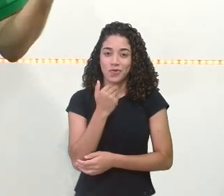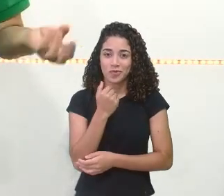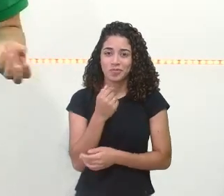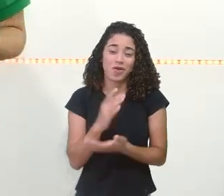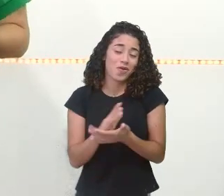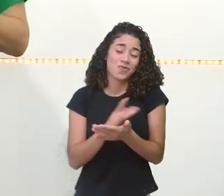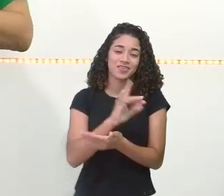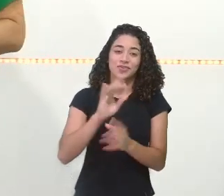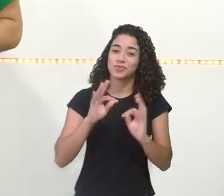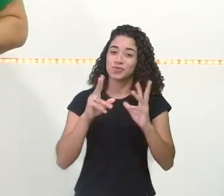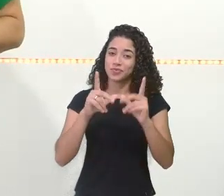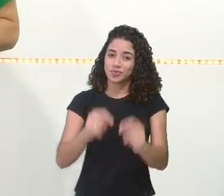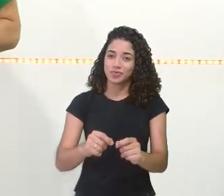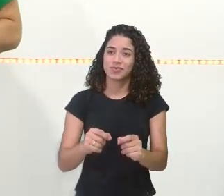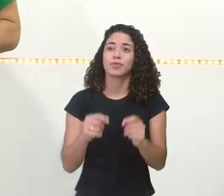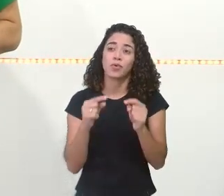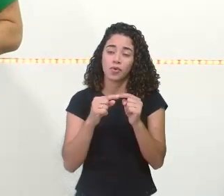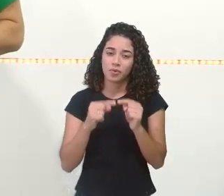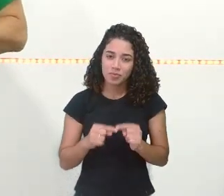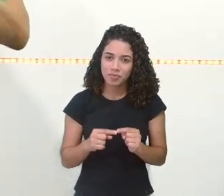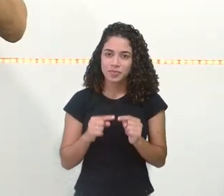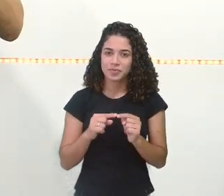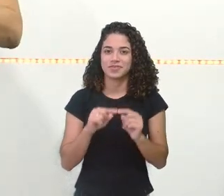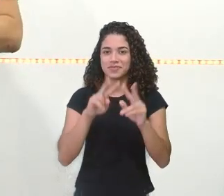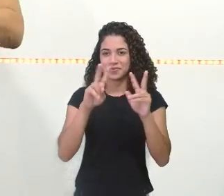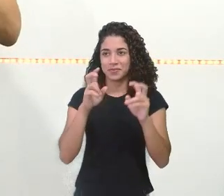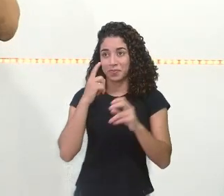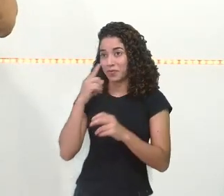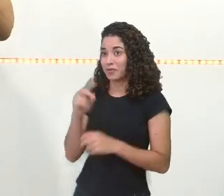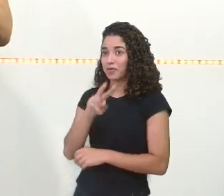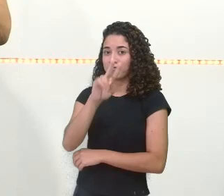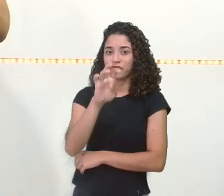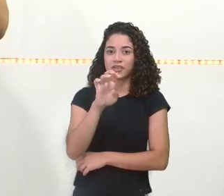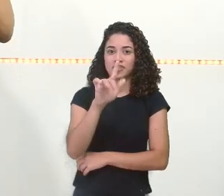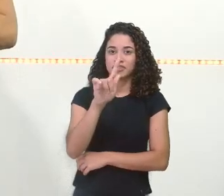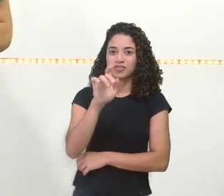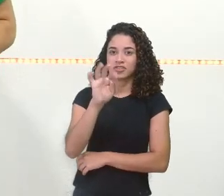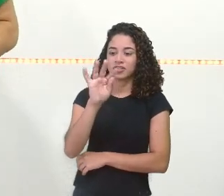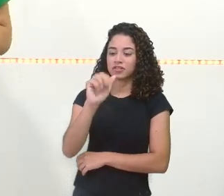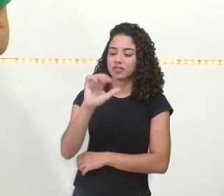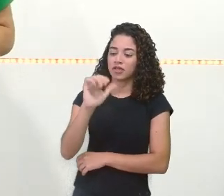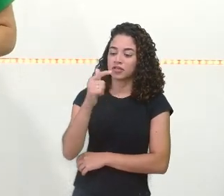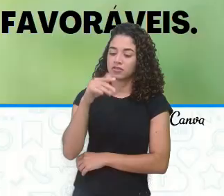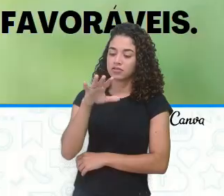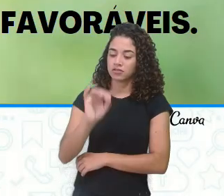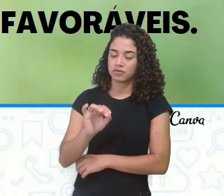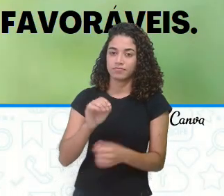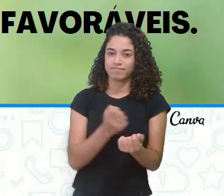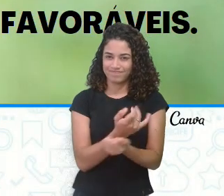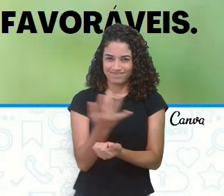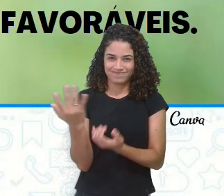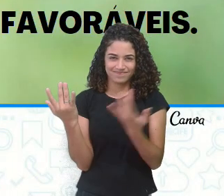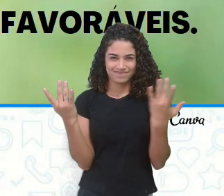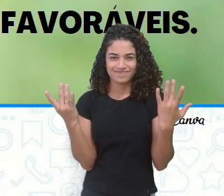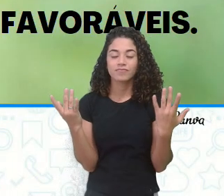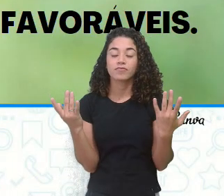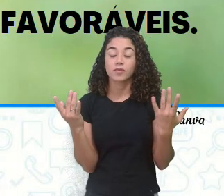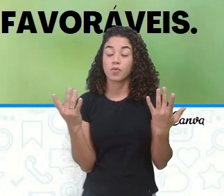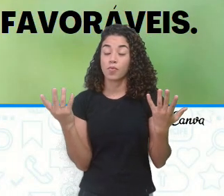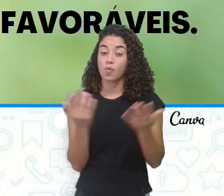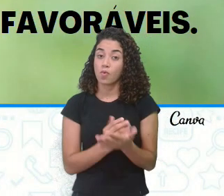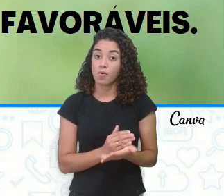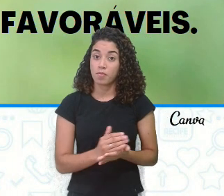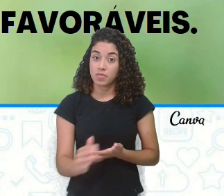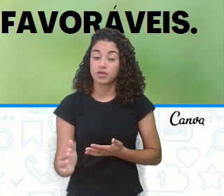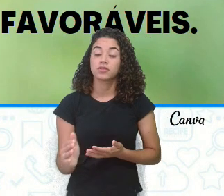isso tem tudo a ver com esse nosso assunto de hoje. É necessário que exista a vegetação. Então, para começar